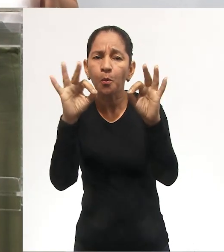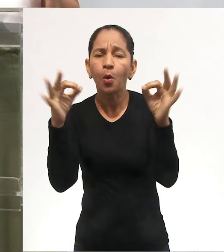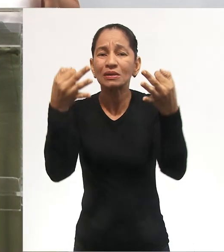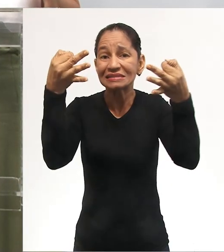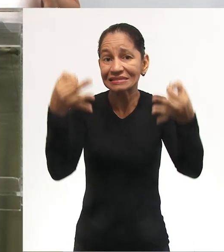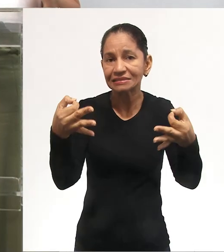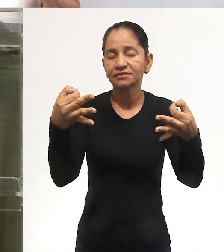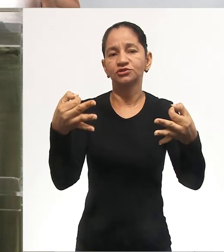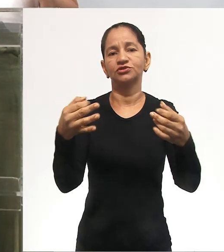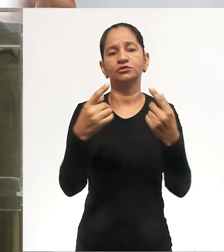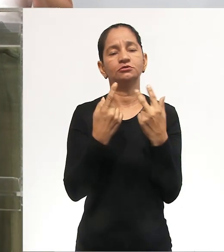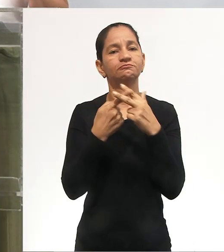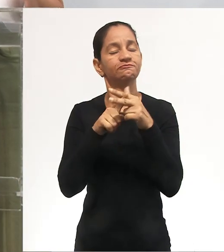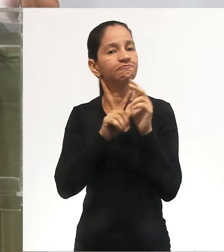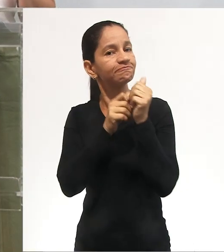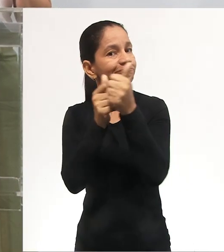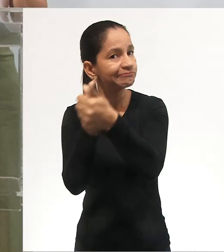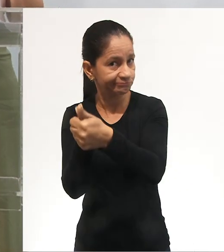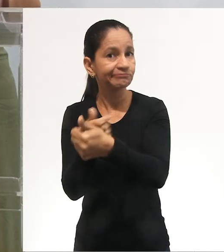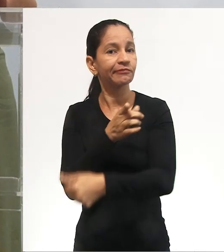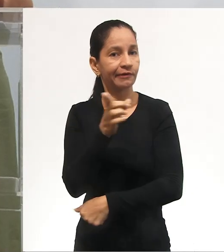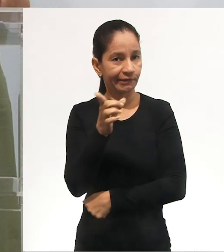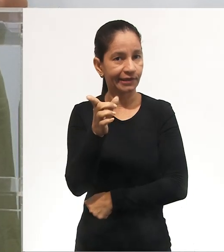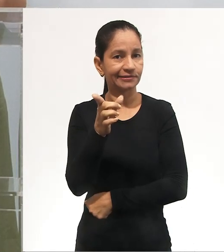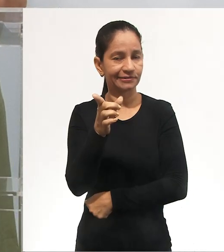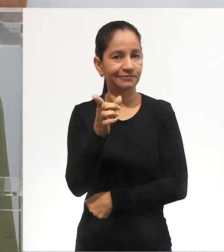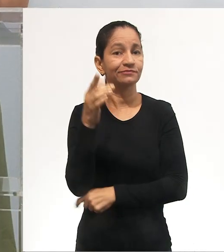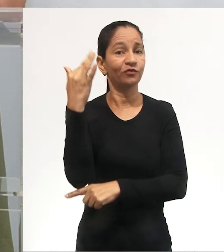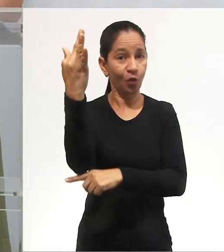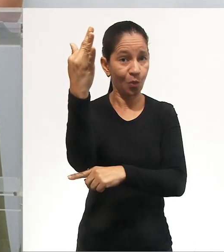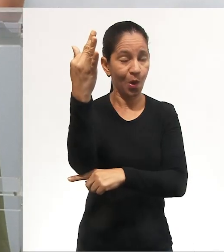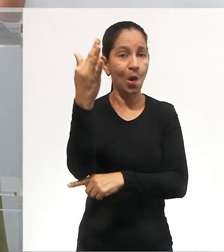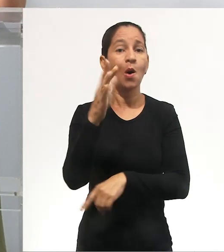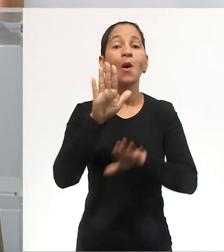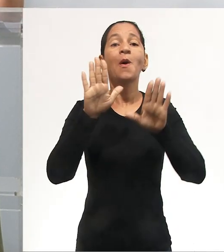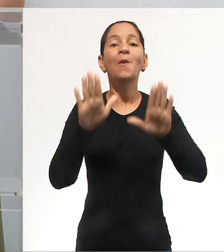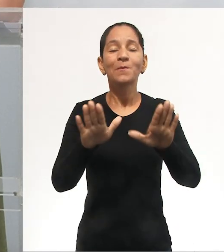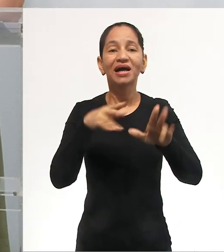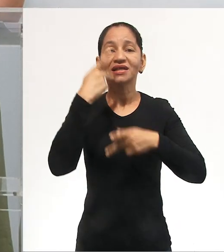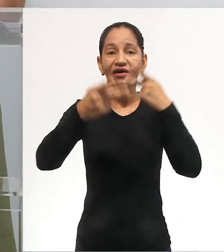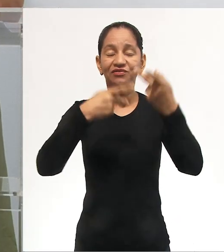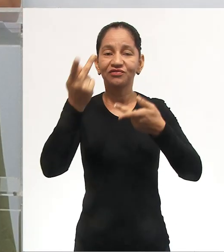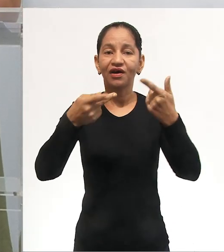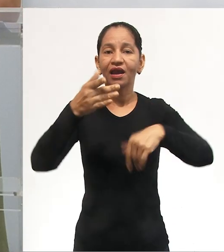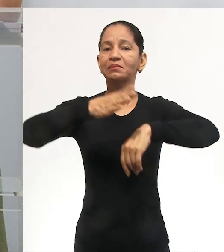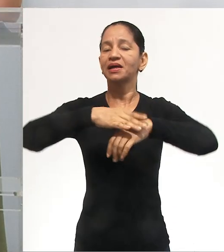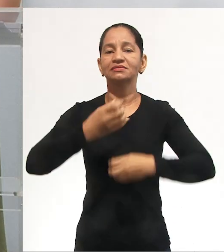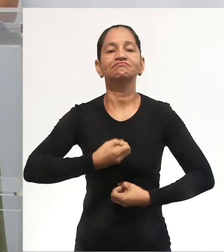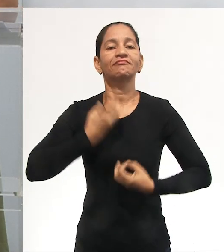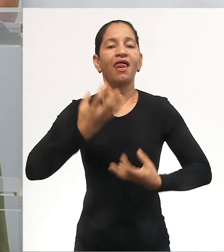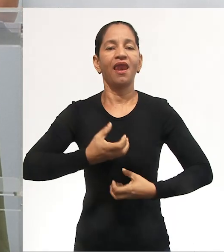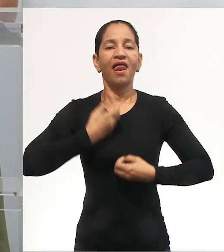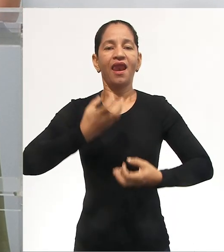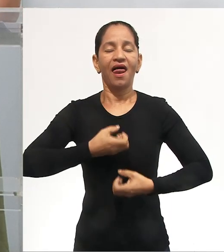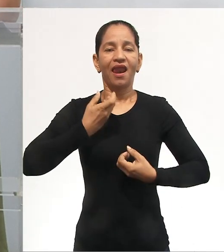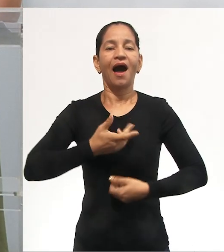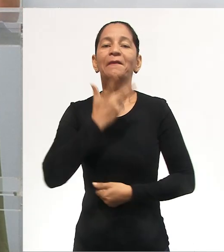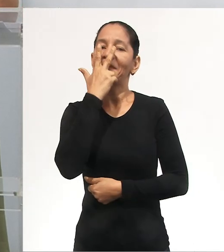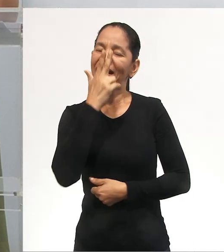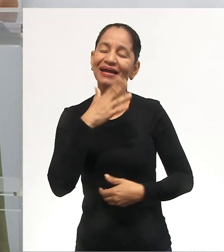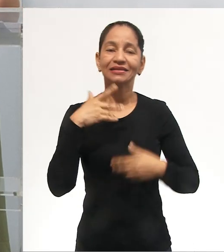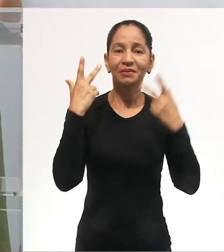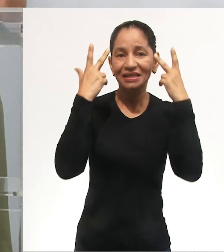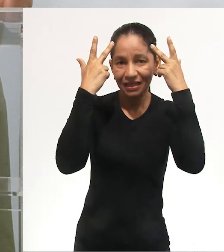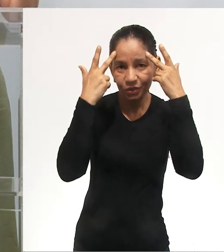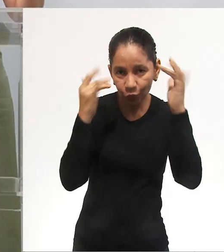mais monitorada. E é claro que como na fala a fala é mais espontânea, embora exista a linguagem formal também